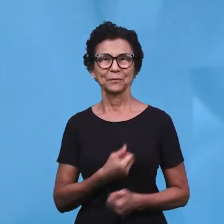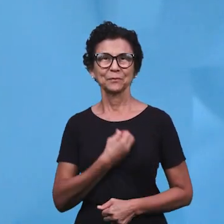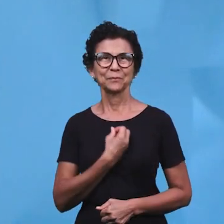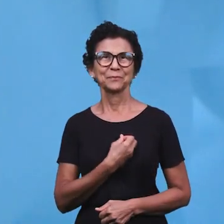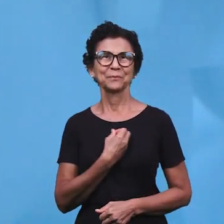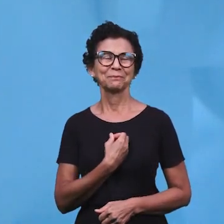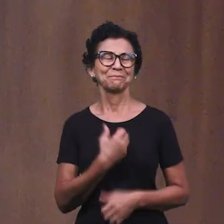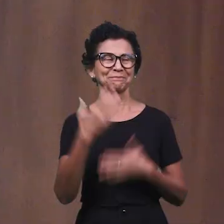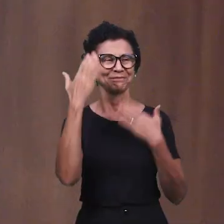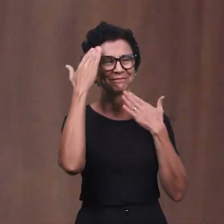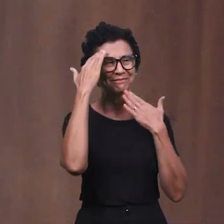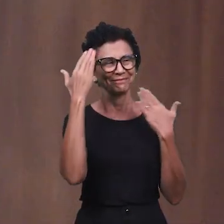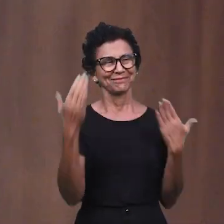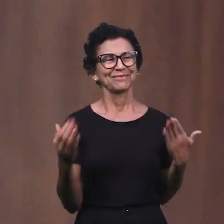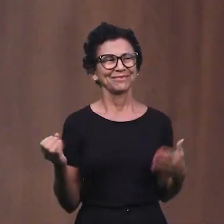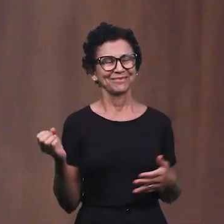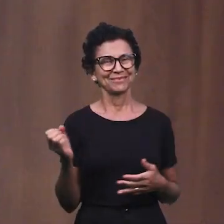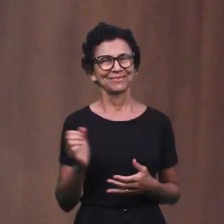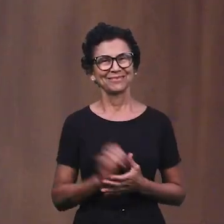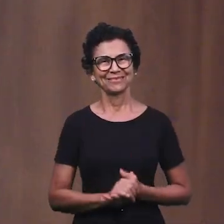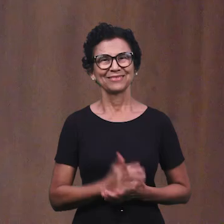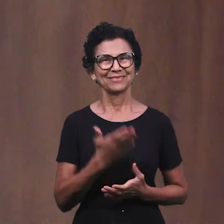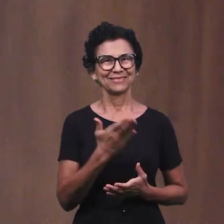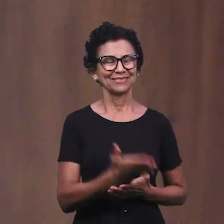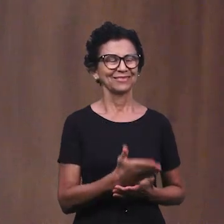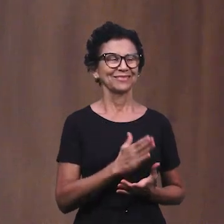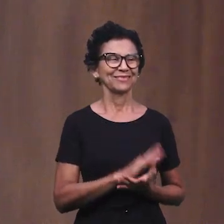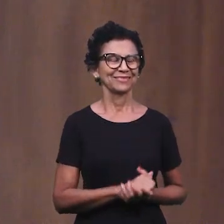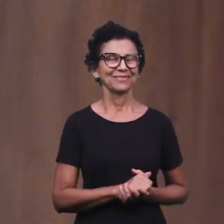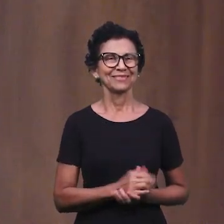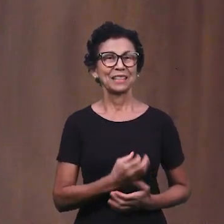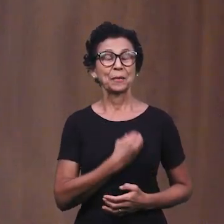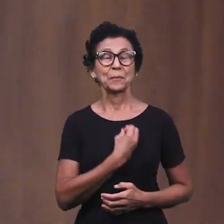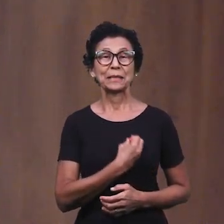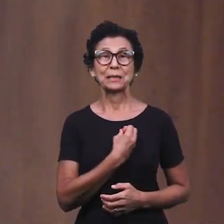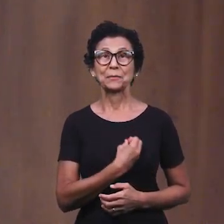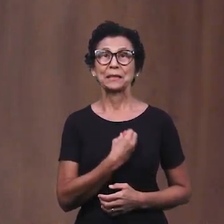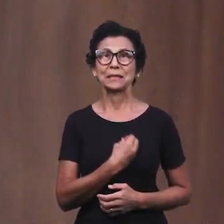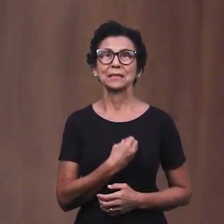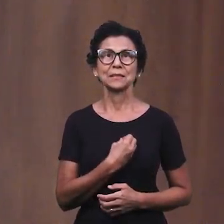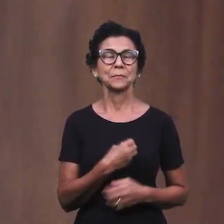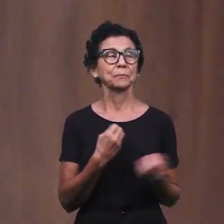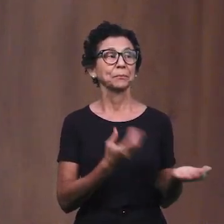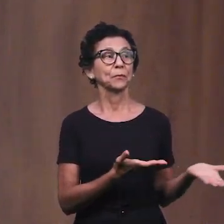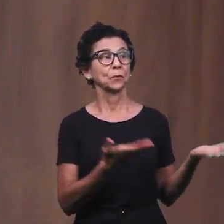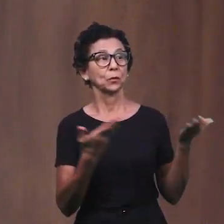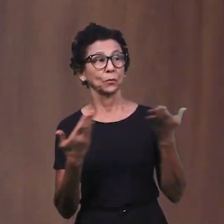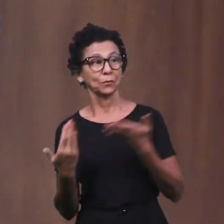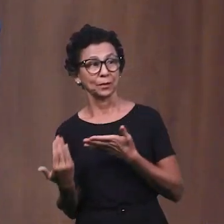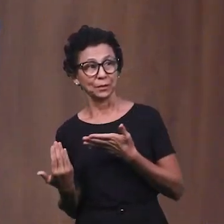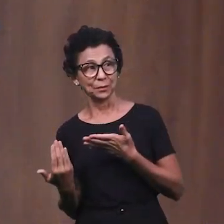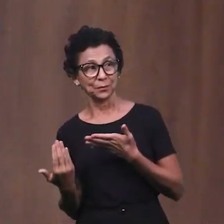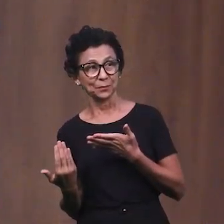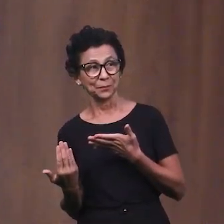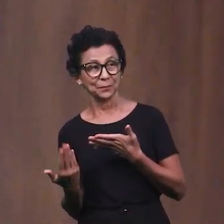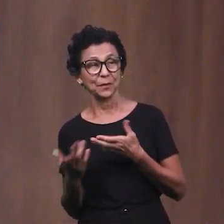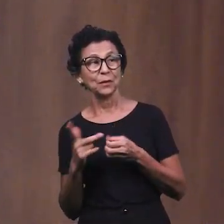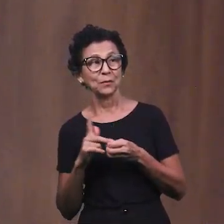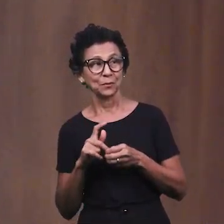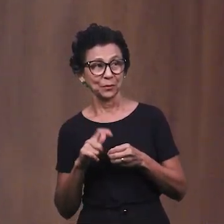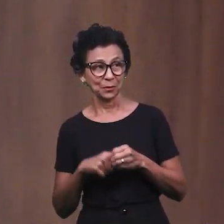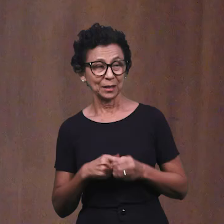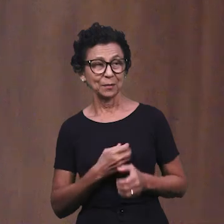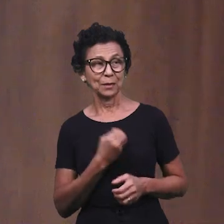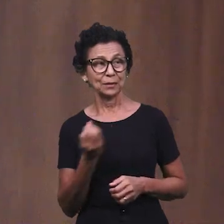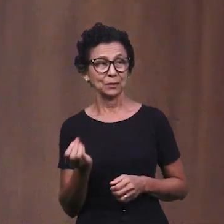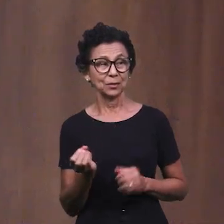qualidade de vida. Agradeço novamente a você, doutor André, pela sua participação. Já convido para novos programas, que